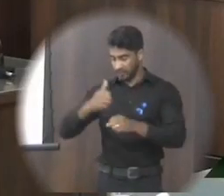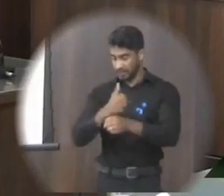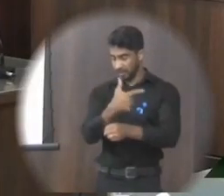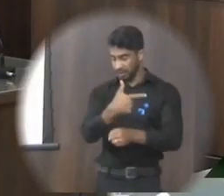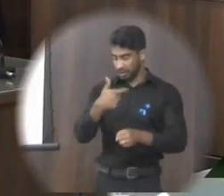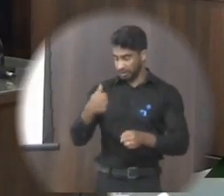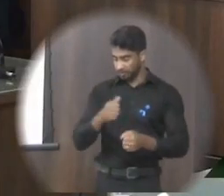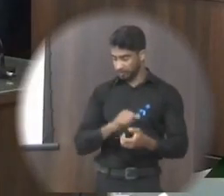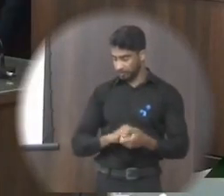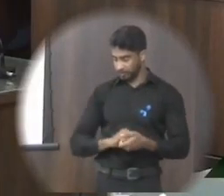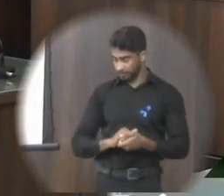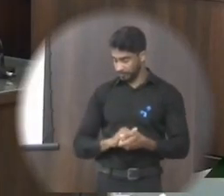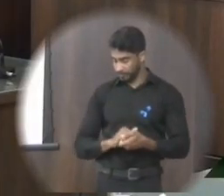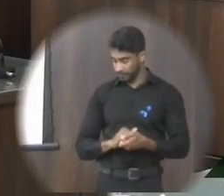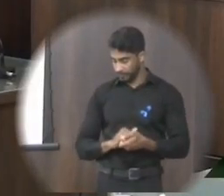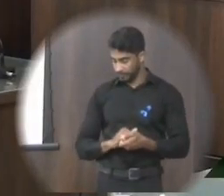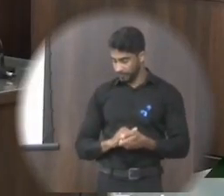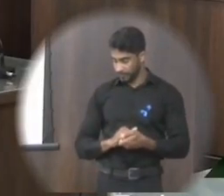009-2021.